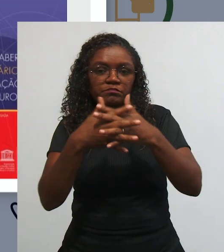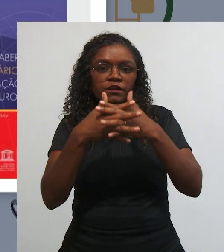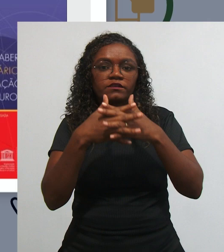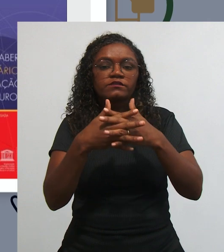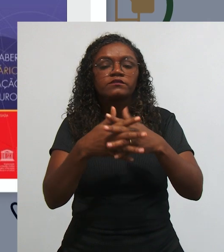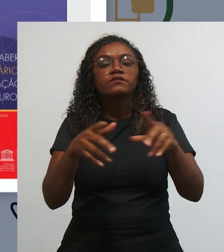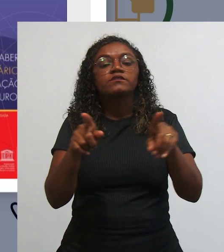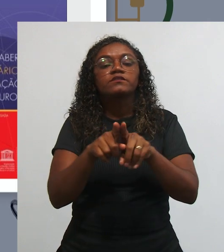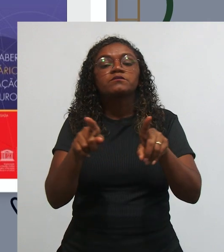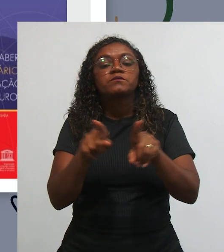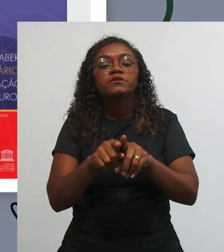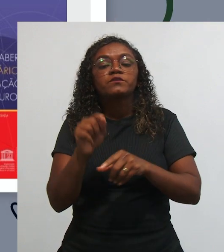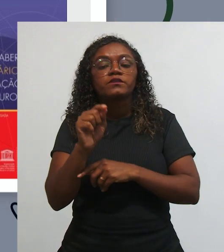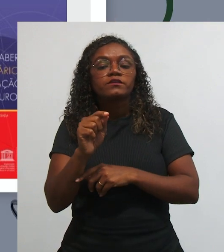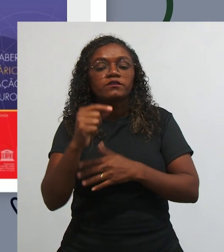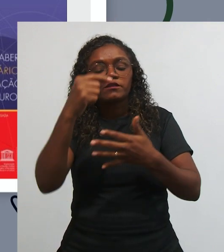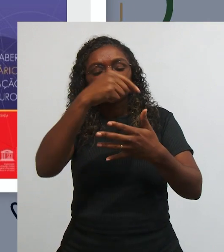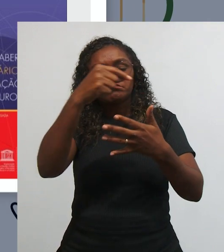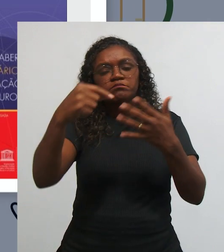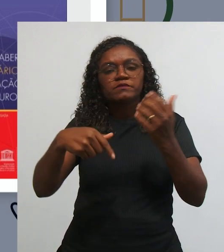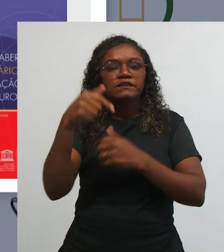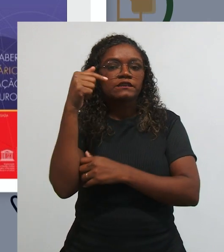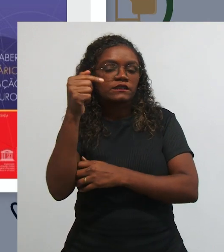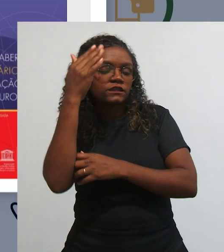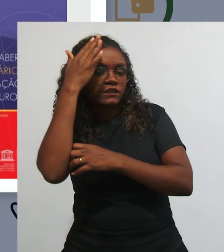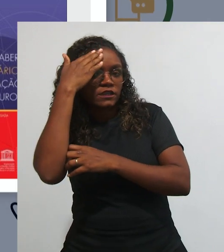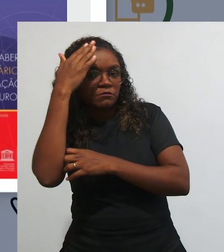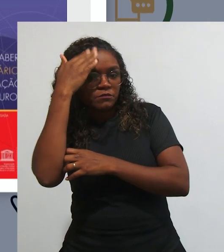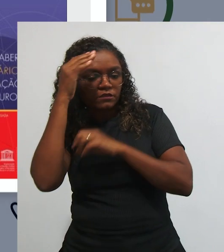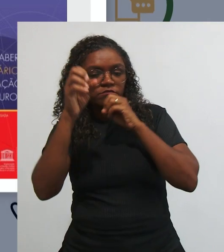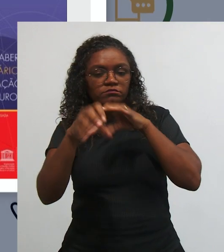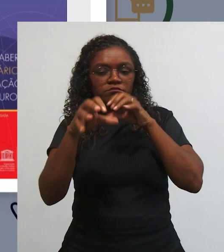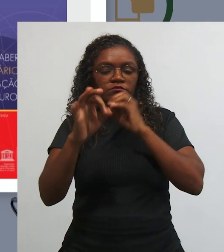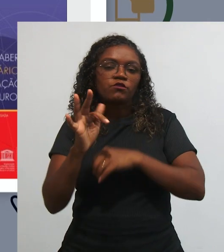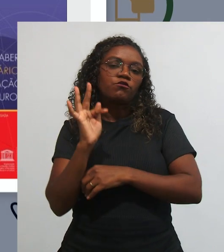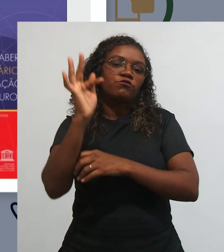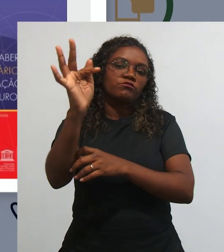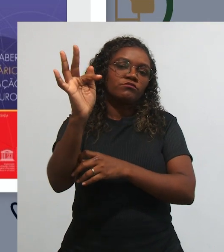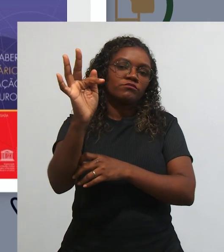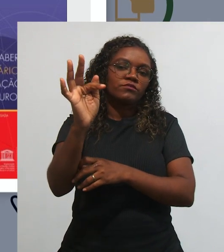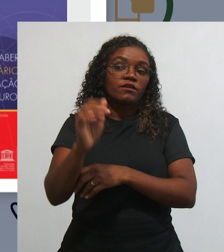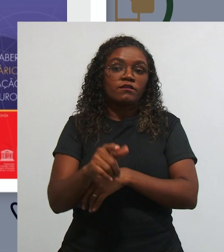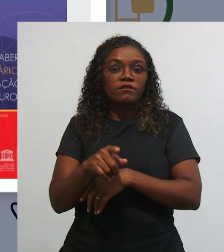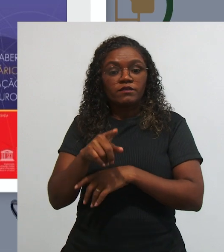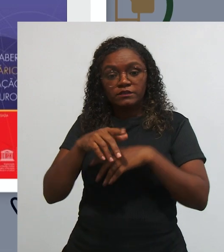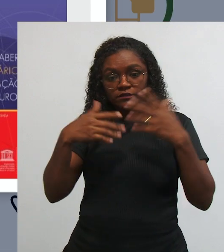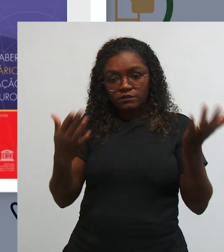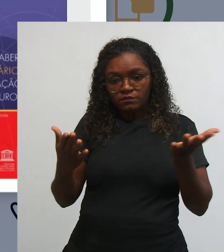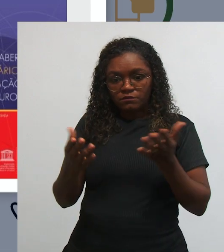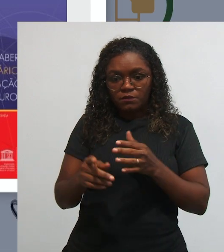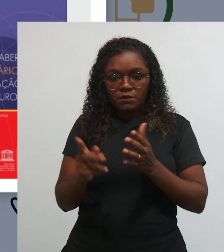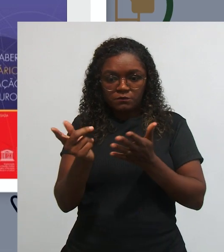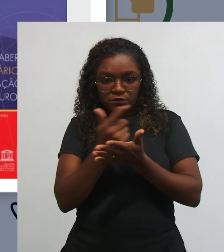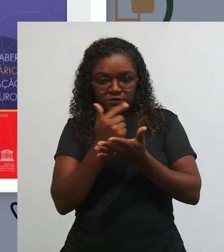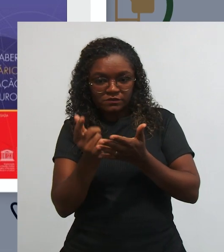à educação do futuro. Nos 7 saberes necessários à educação do futuro, o Morin vai fazer